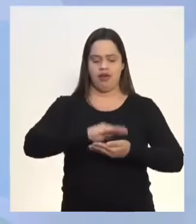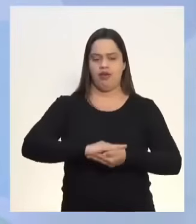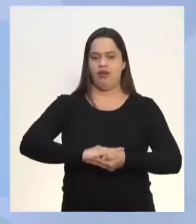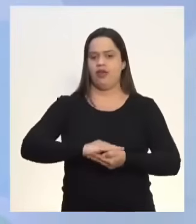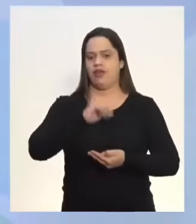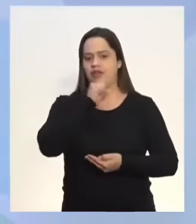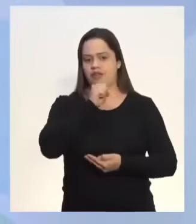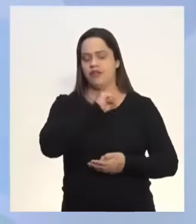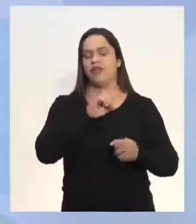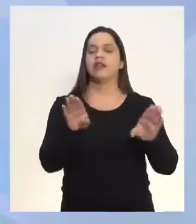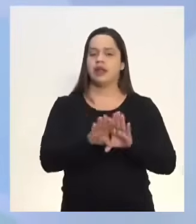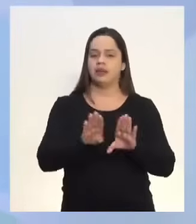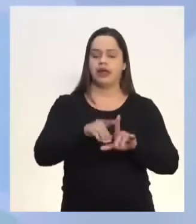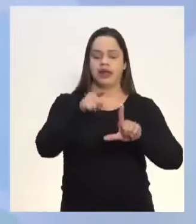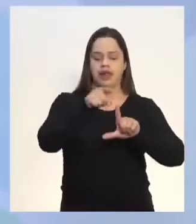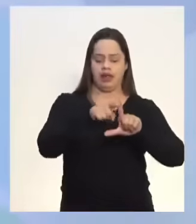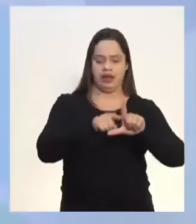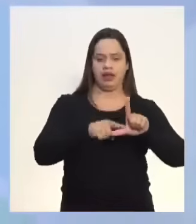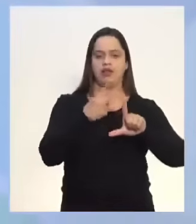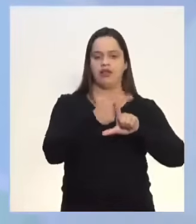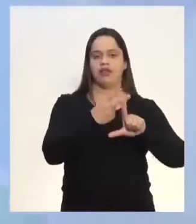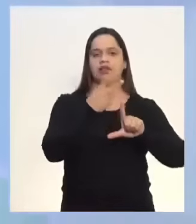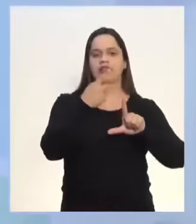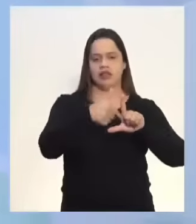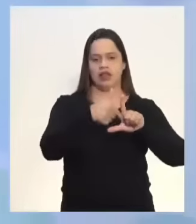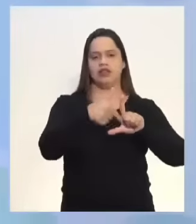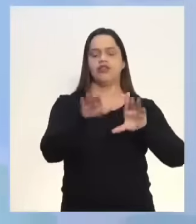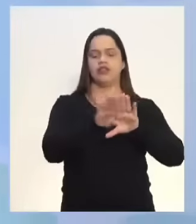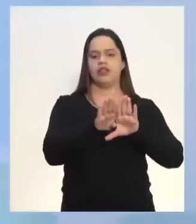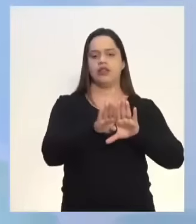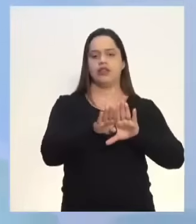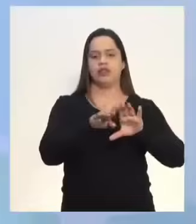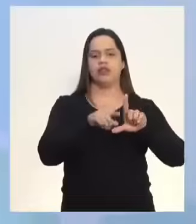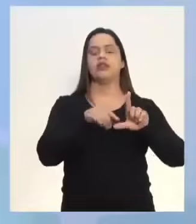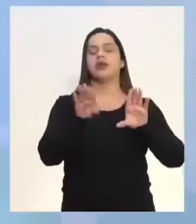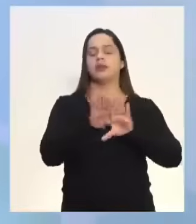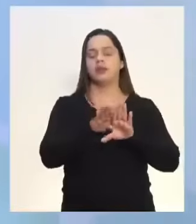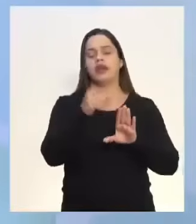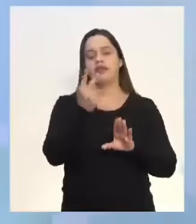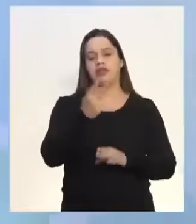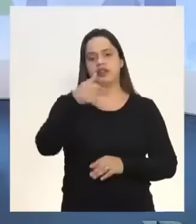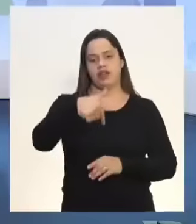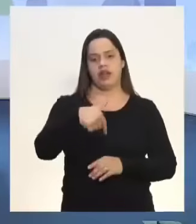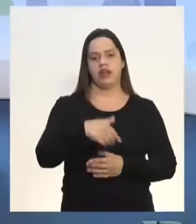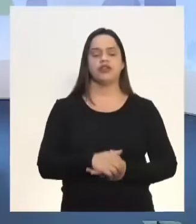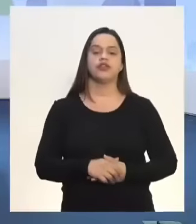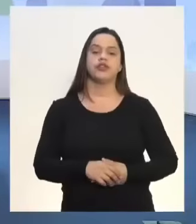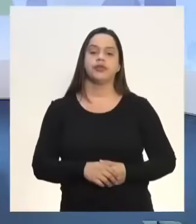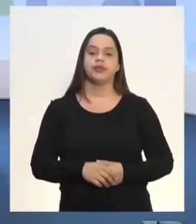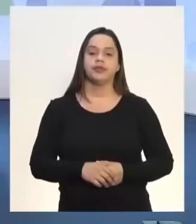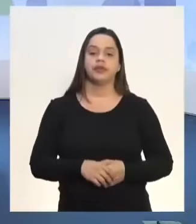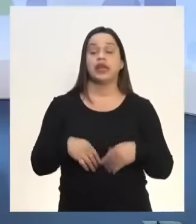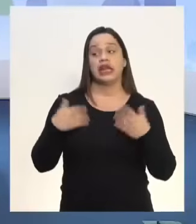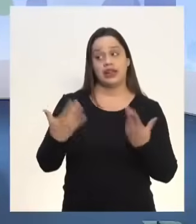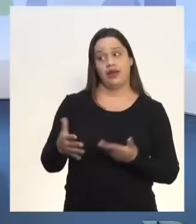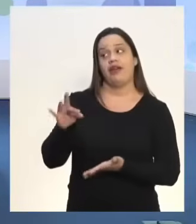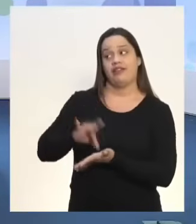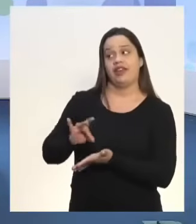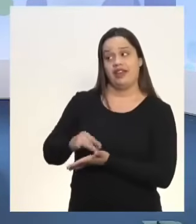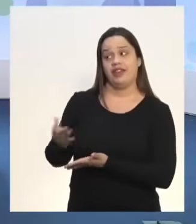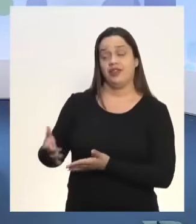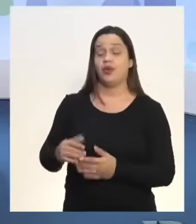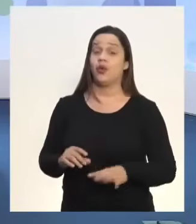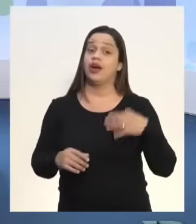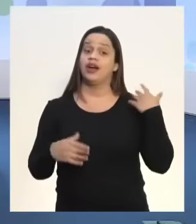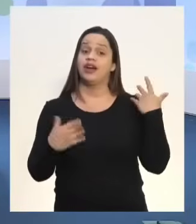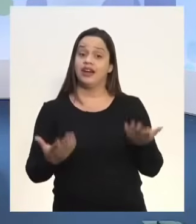tem 27 centímetros aqui nas larguras dele. É aquela história. Quando foi feito,